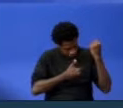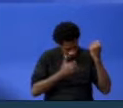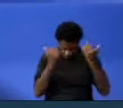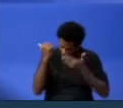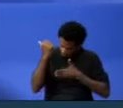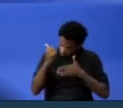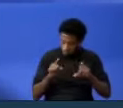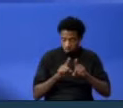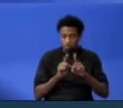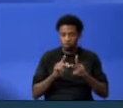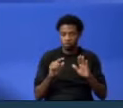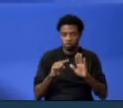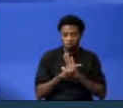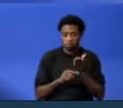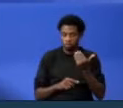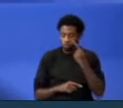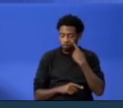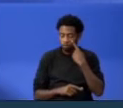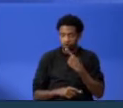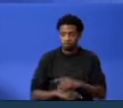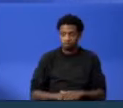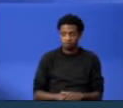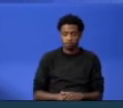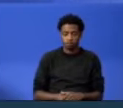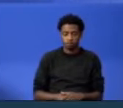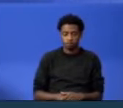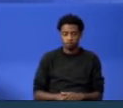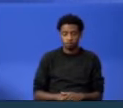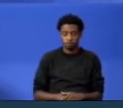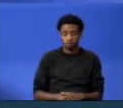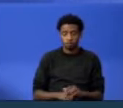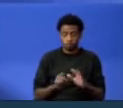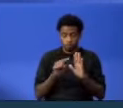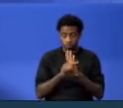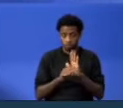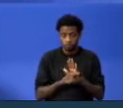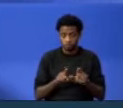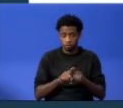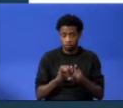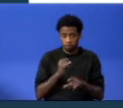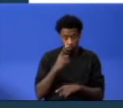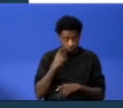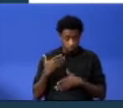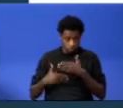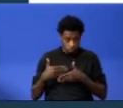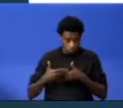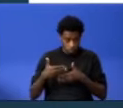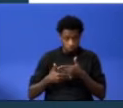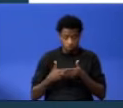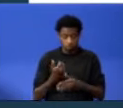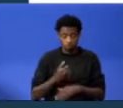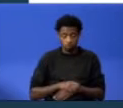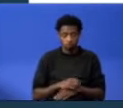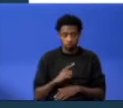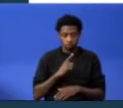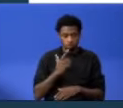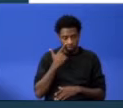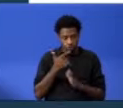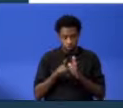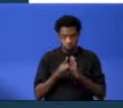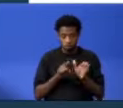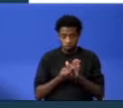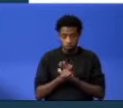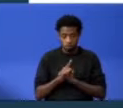a interatividade. Na questão da interatividade, né, no processo, a questão, na verdade, levantada é